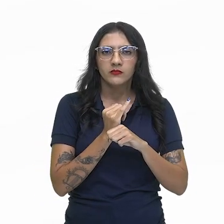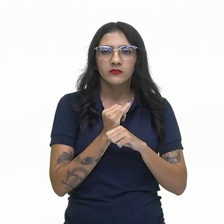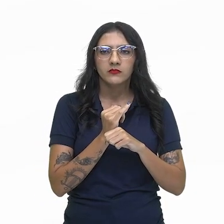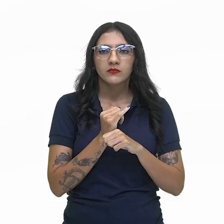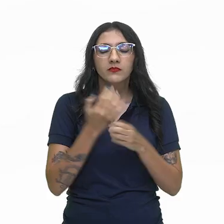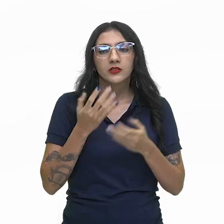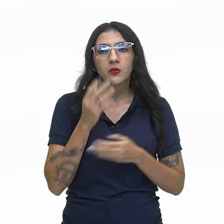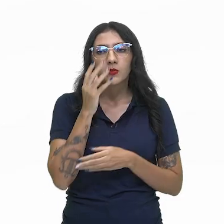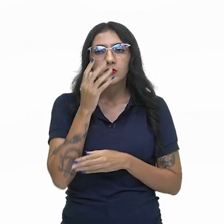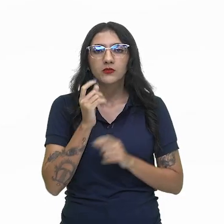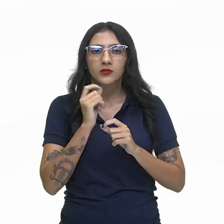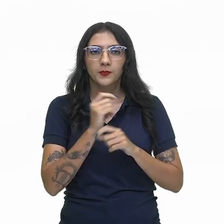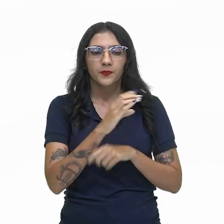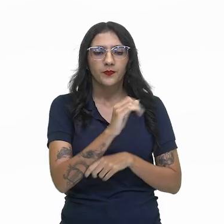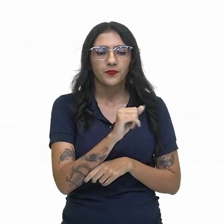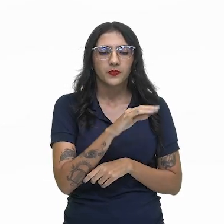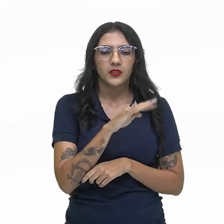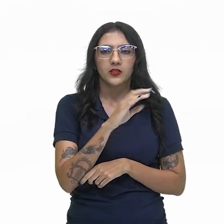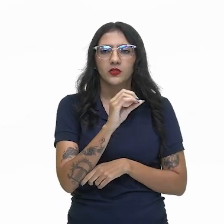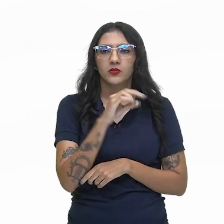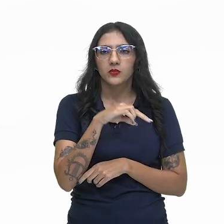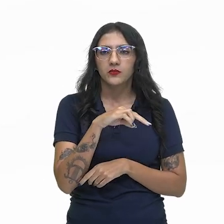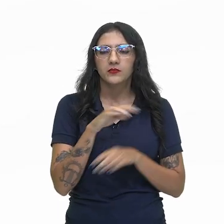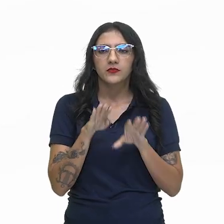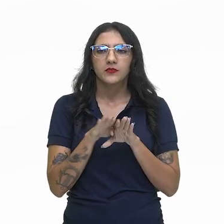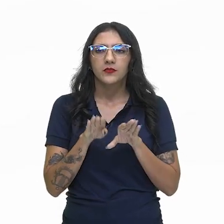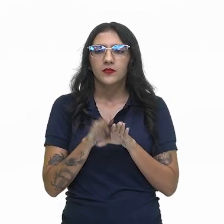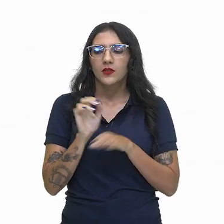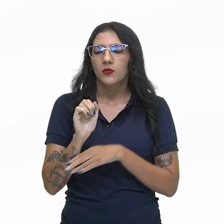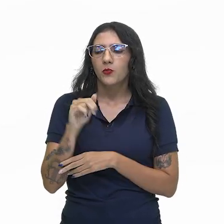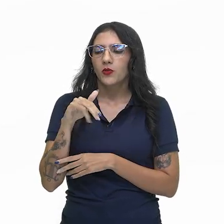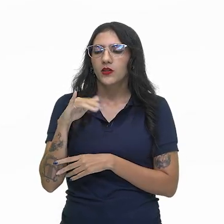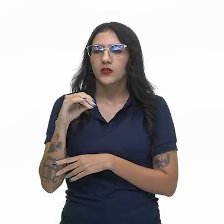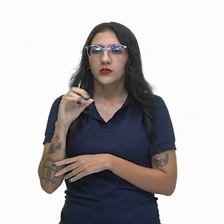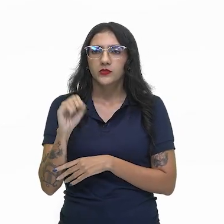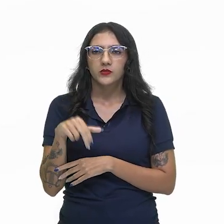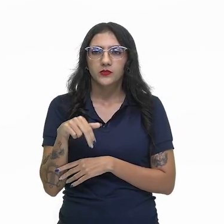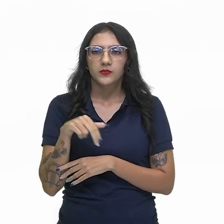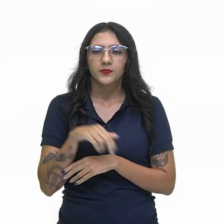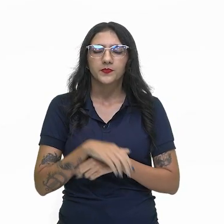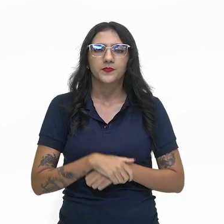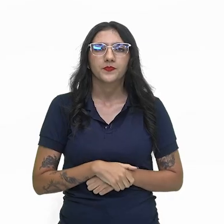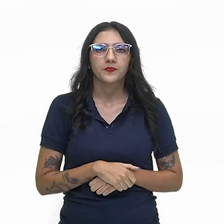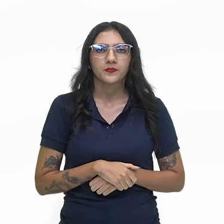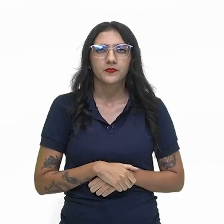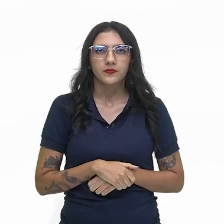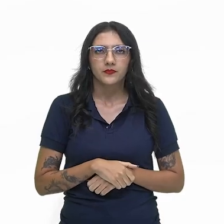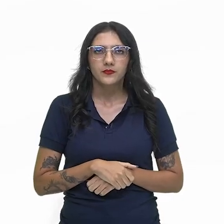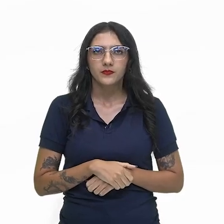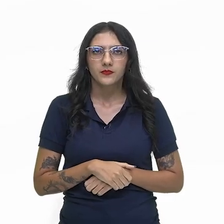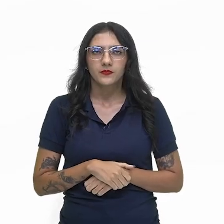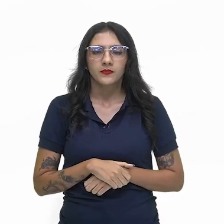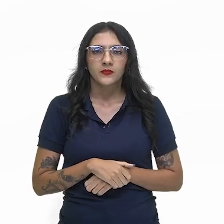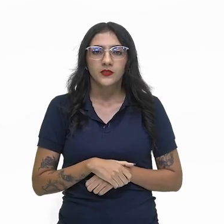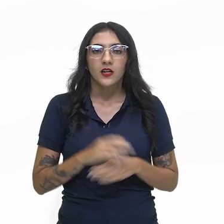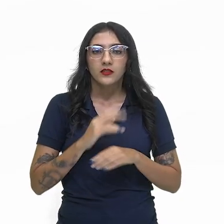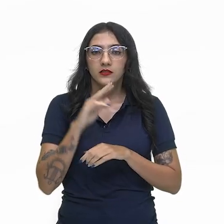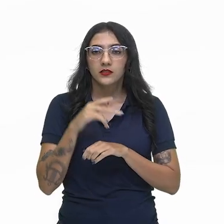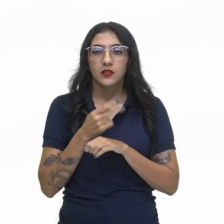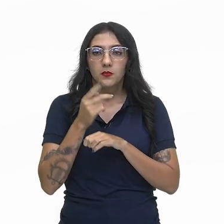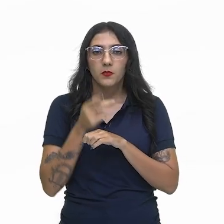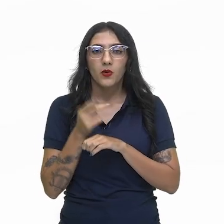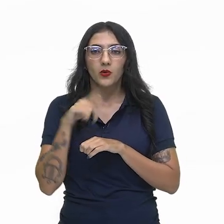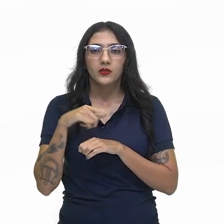ter um íon cátio, um íon ânion. E quando eu for